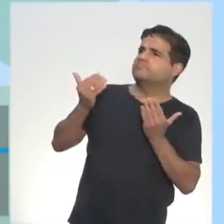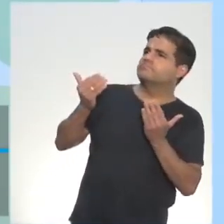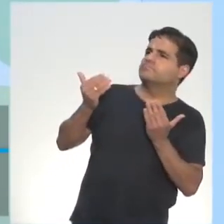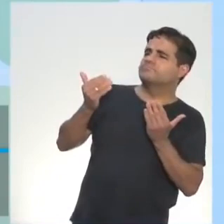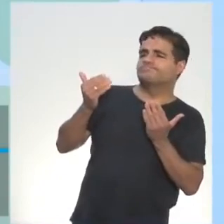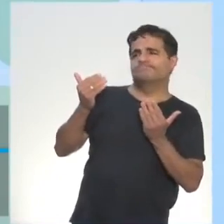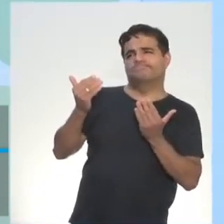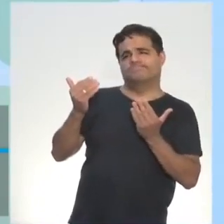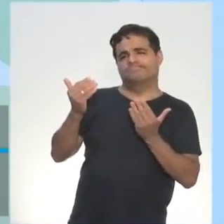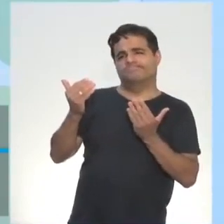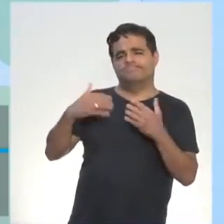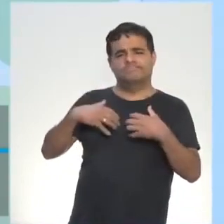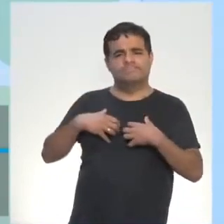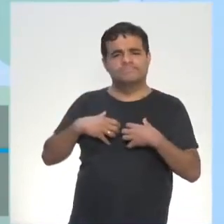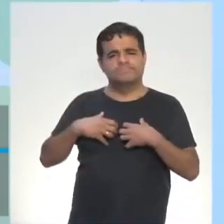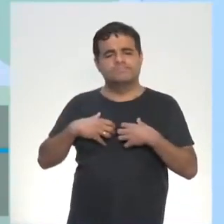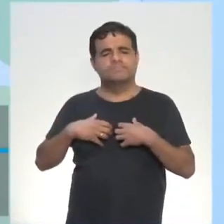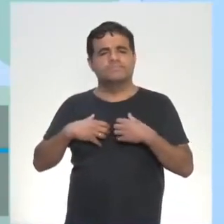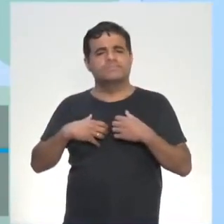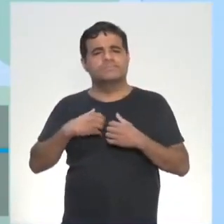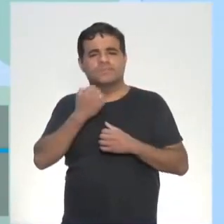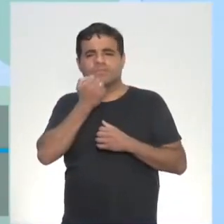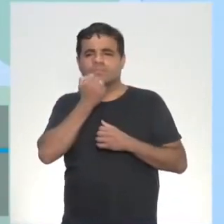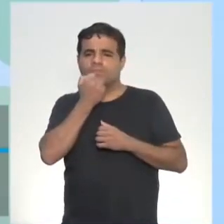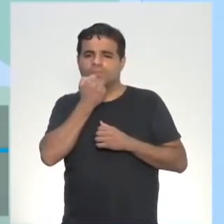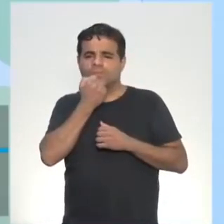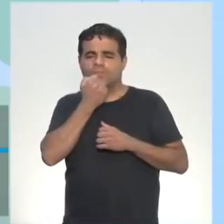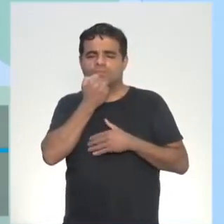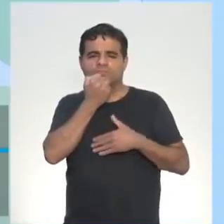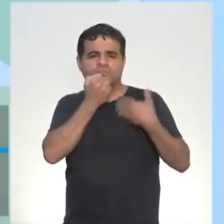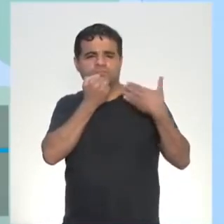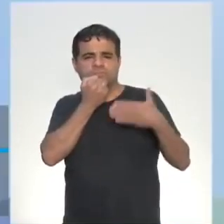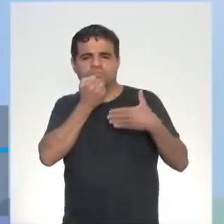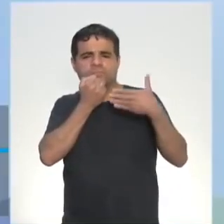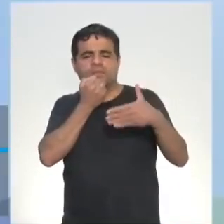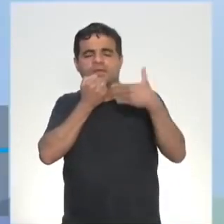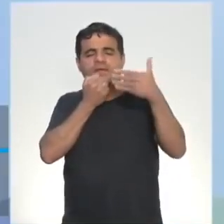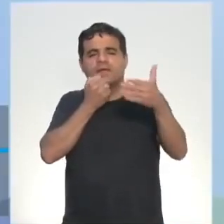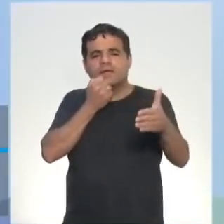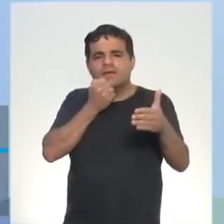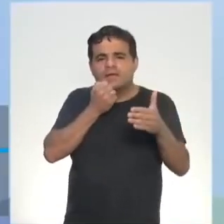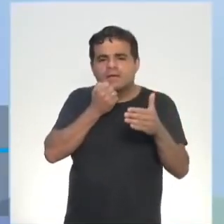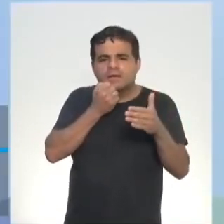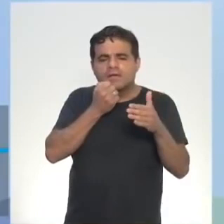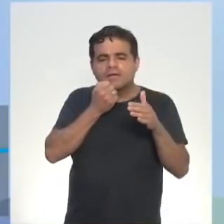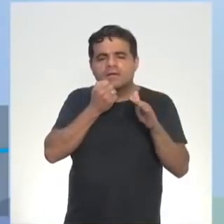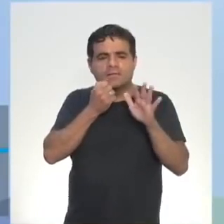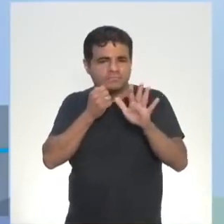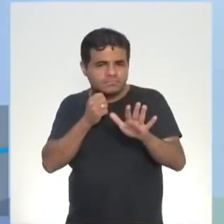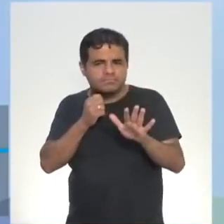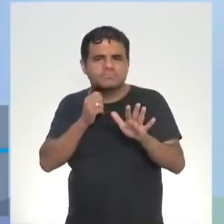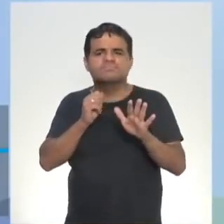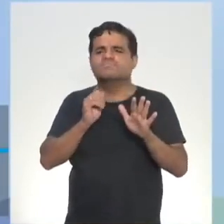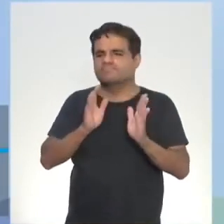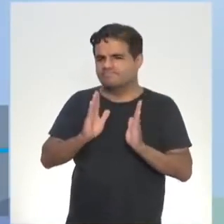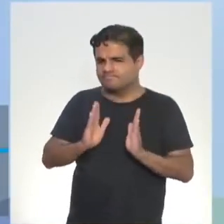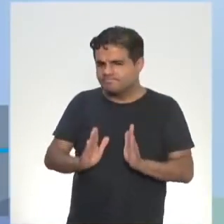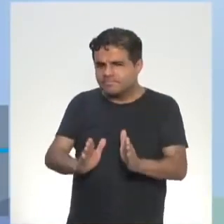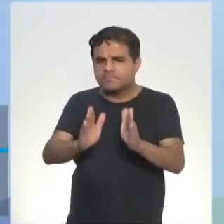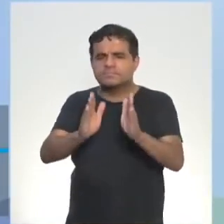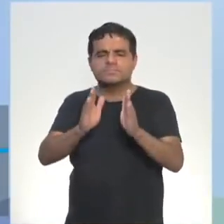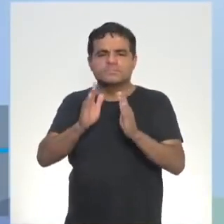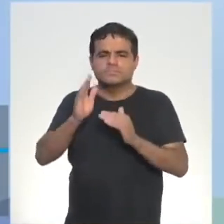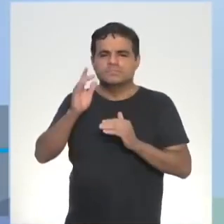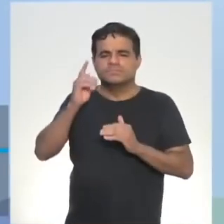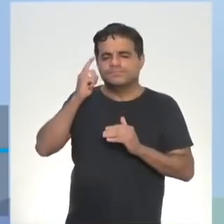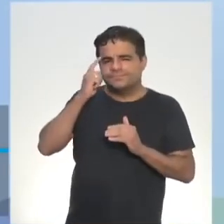assim, um ceticismo com a ciência desenvolvida por Mendel, né? Exato, é bem por aí mesmo, viu, Giba? E aí, gente, olha